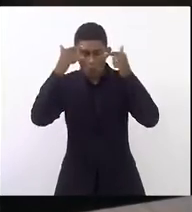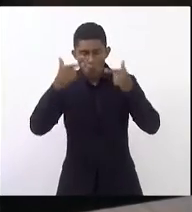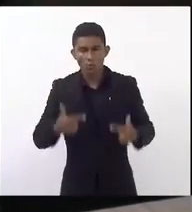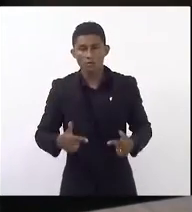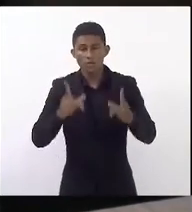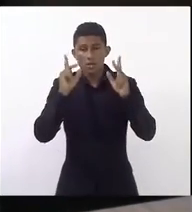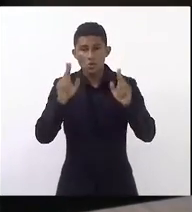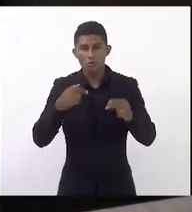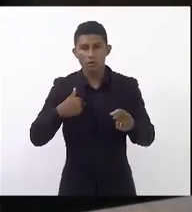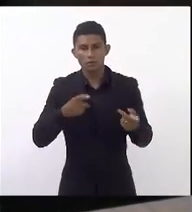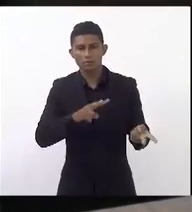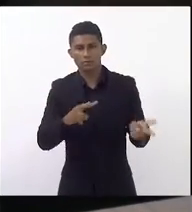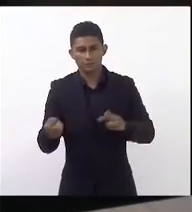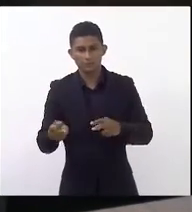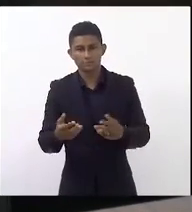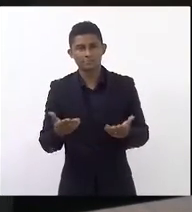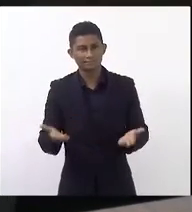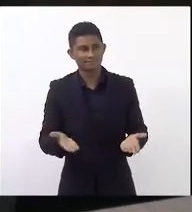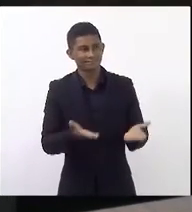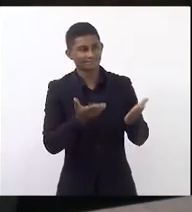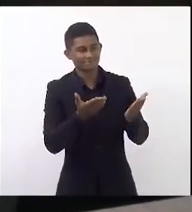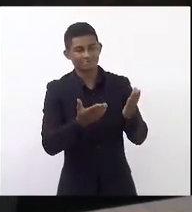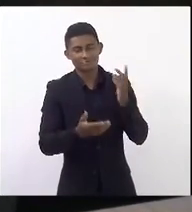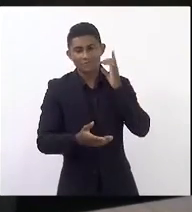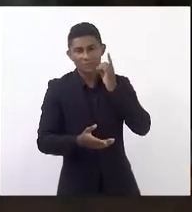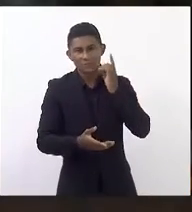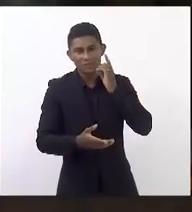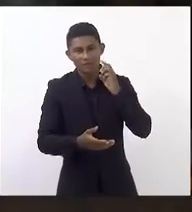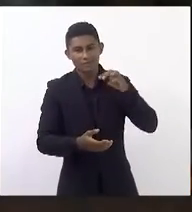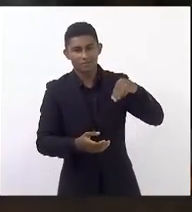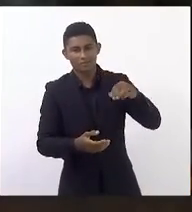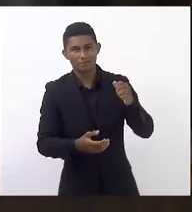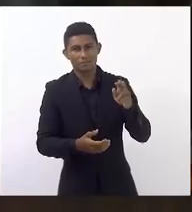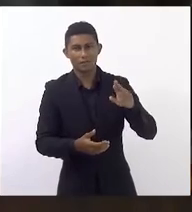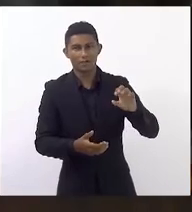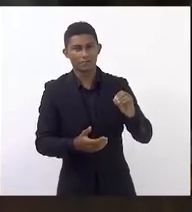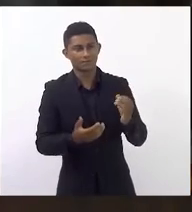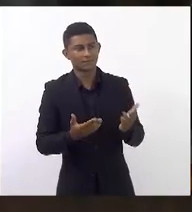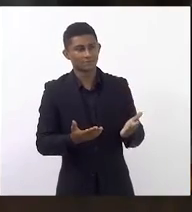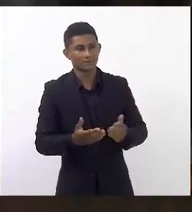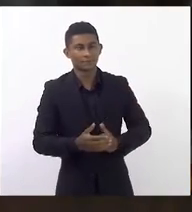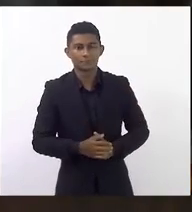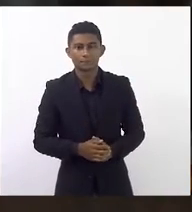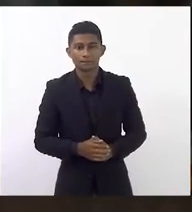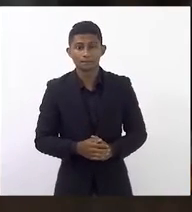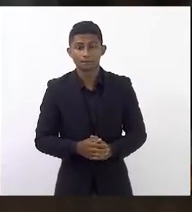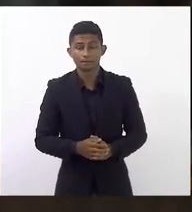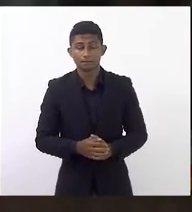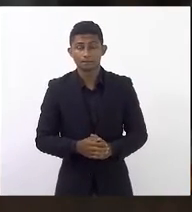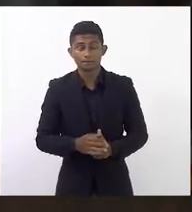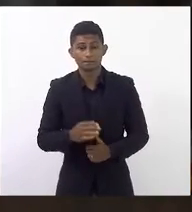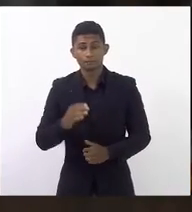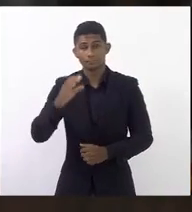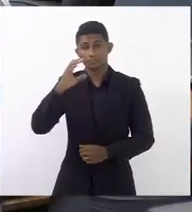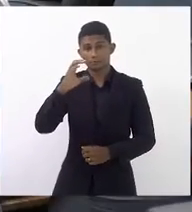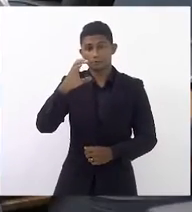encaminhamento. Nobre deputado ecoespiritual Márcio Pacheco. Obrigado, deputado. Deputada Célia